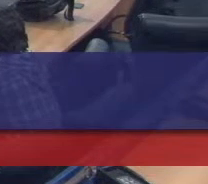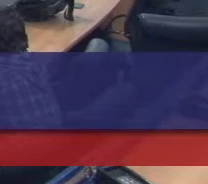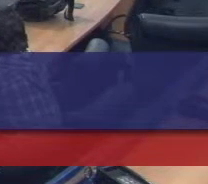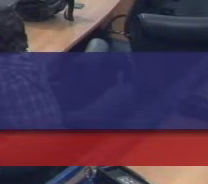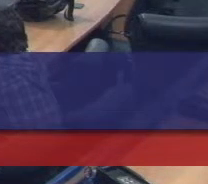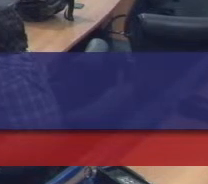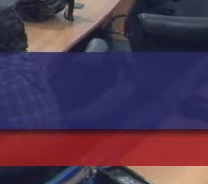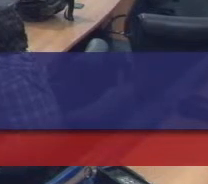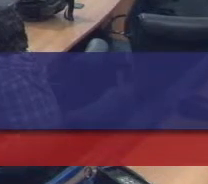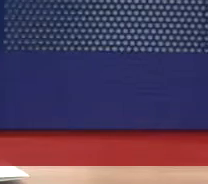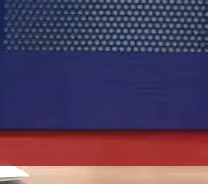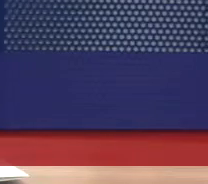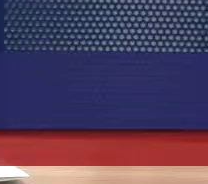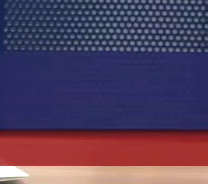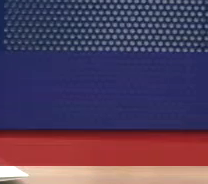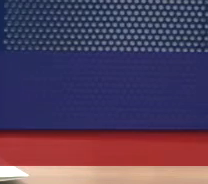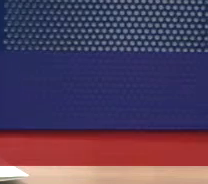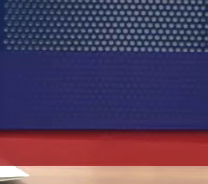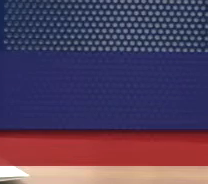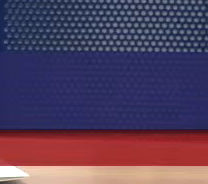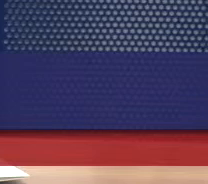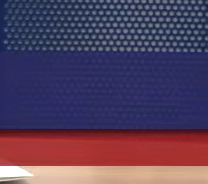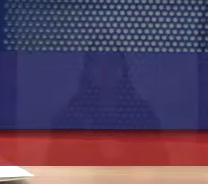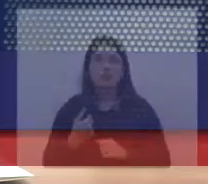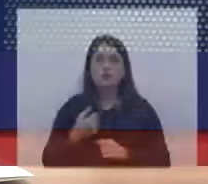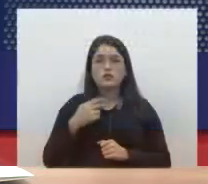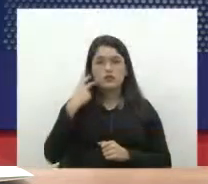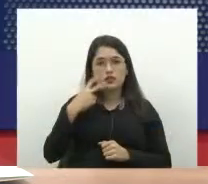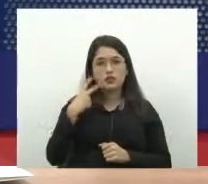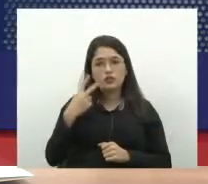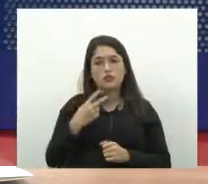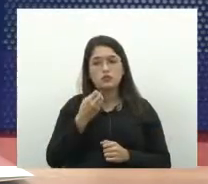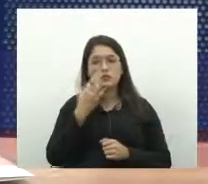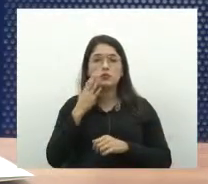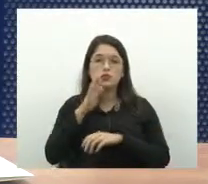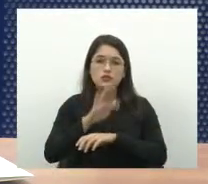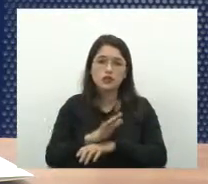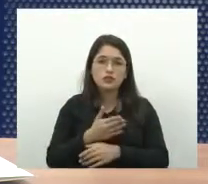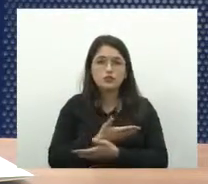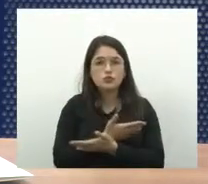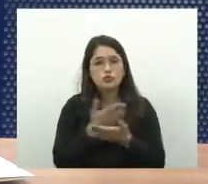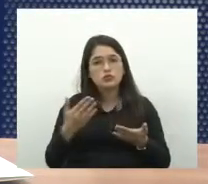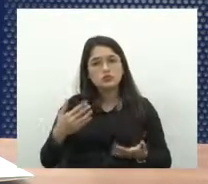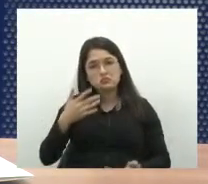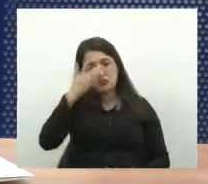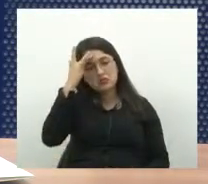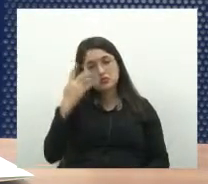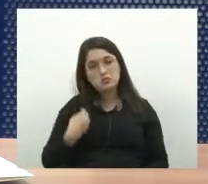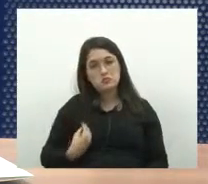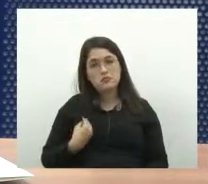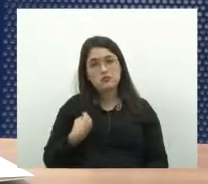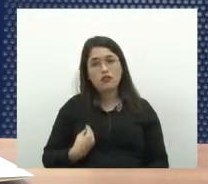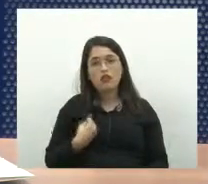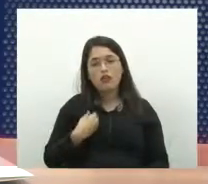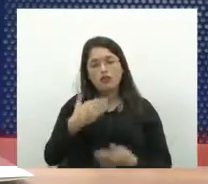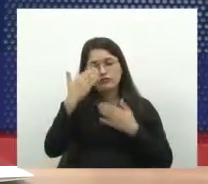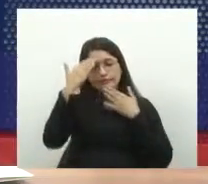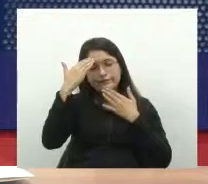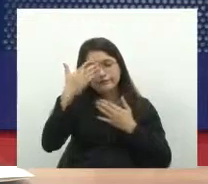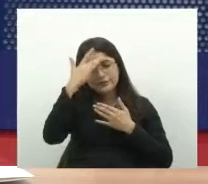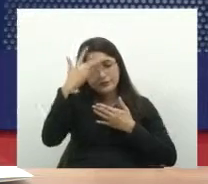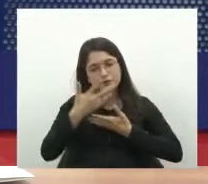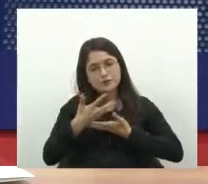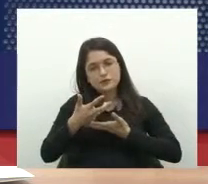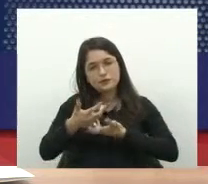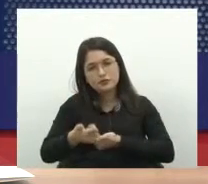Boa tarde a todos os vereadores, boa tarde ao público presente. Gostaria de agradecer aqui o convite dessa Câmara Municipal para